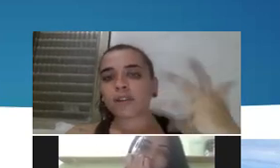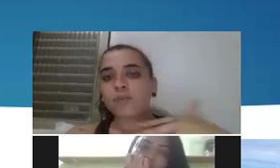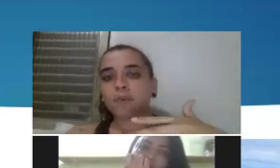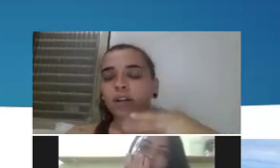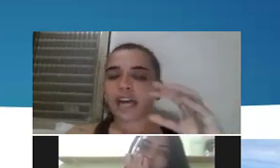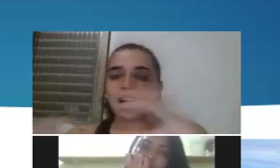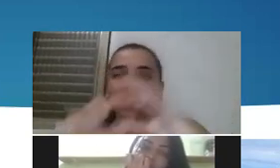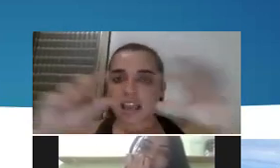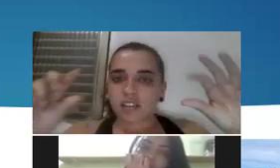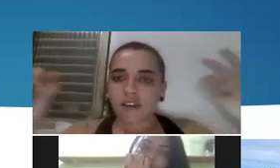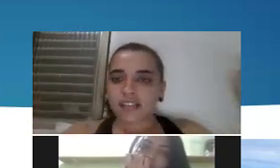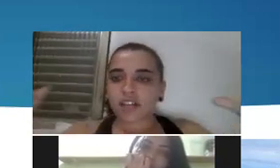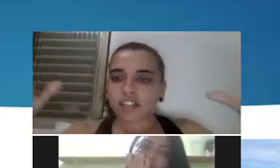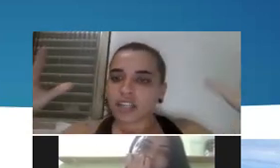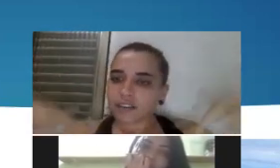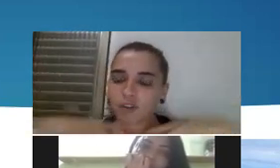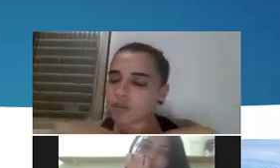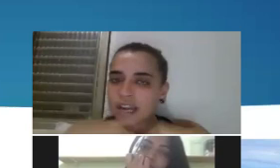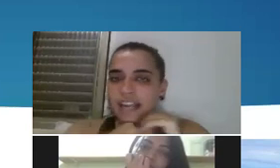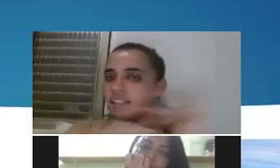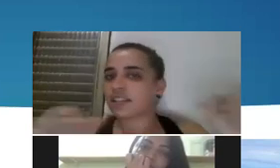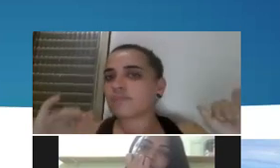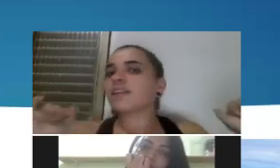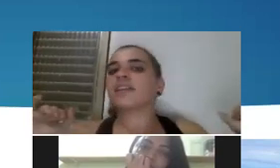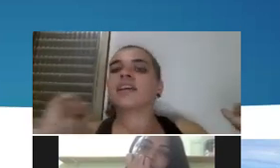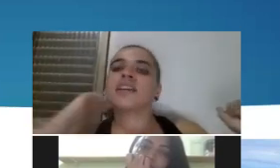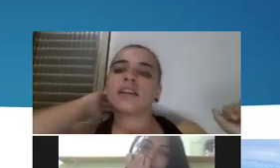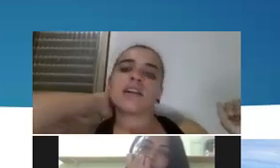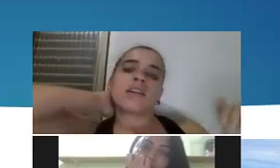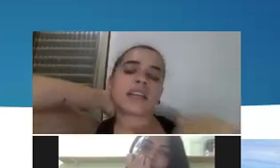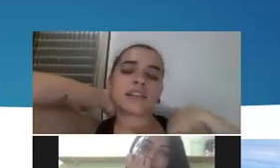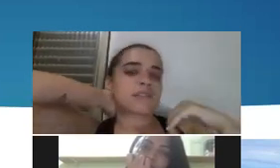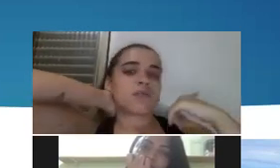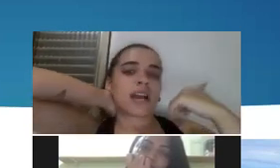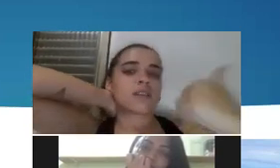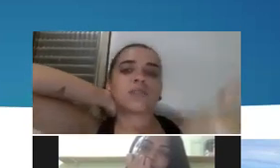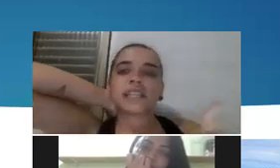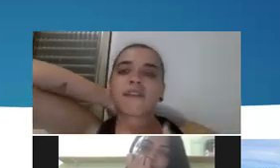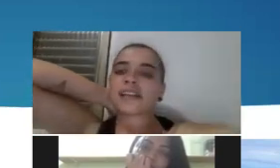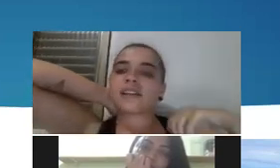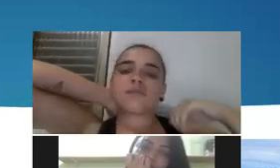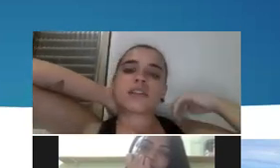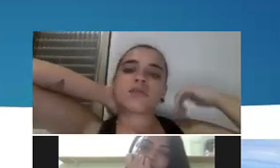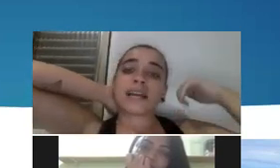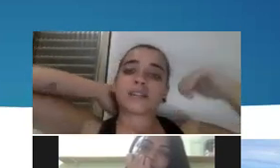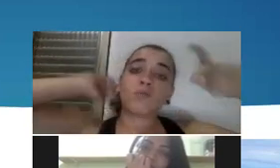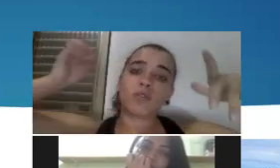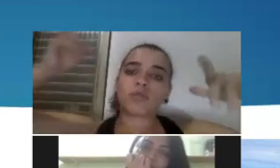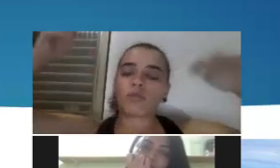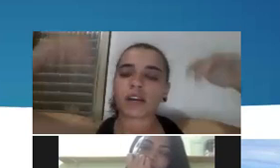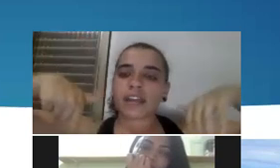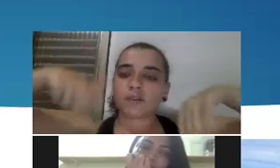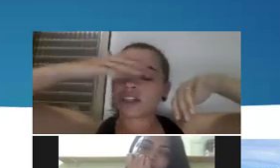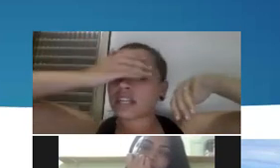coisa para suportar, é só fazer um radier, construir a casa em cima e você não gasta com escavação, você não gasta com